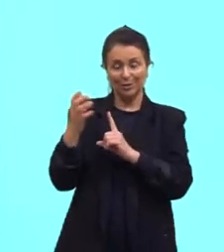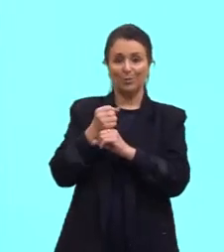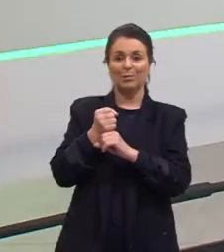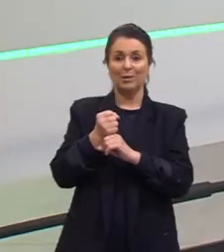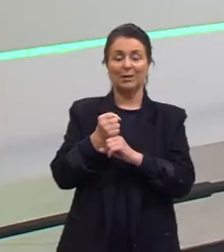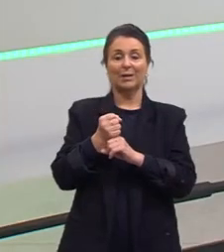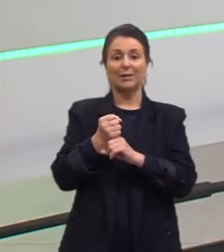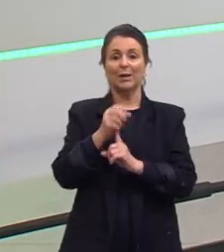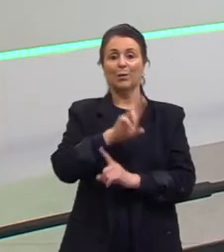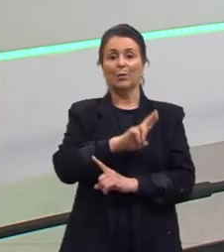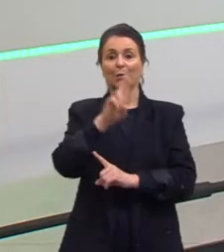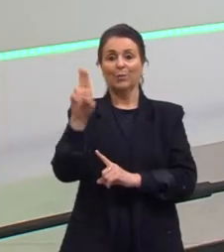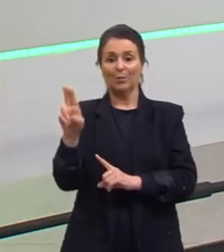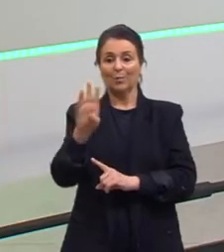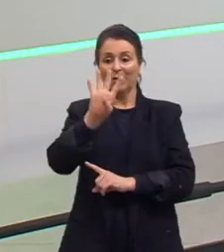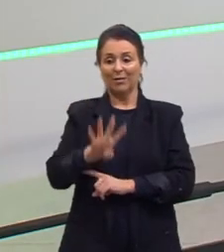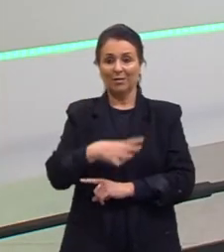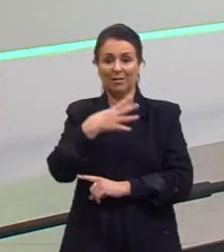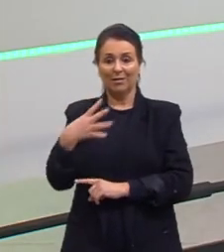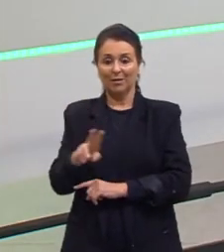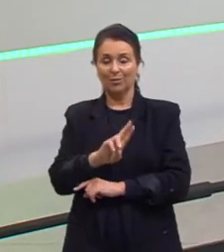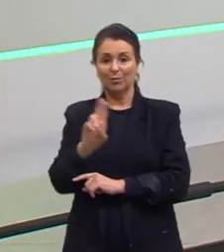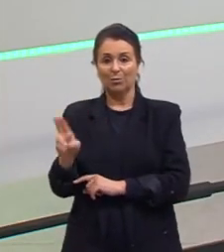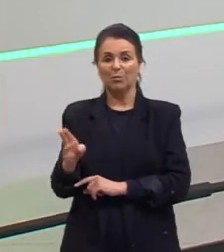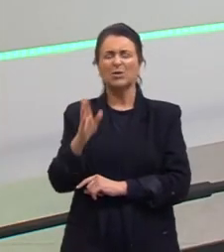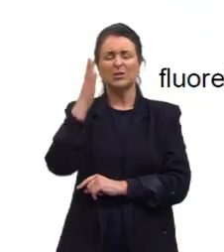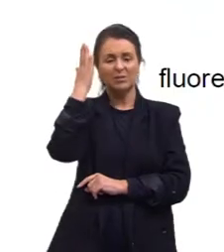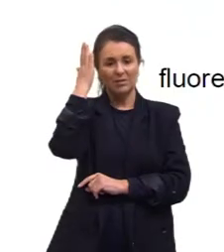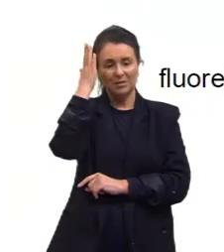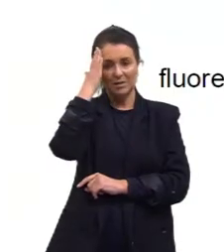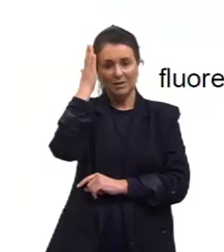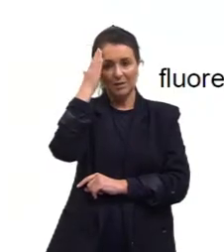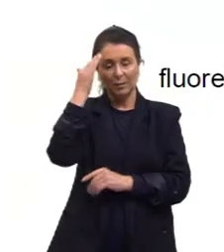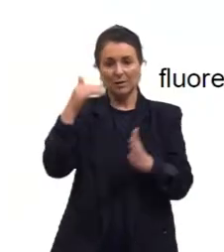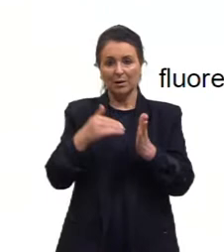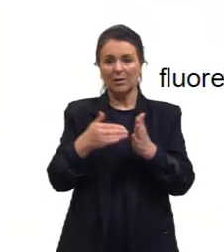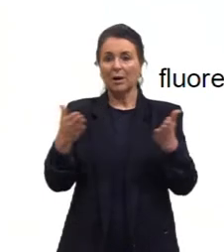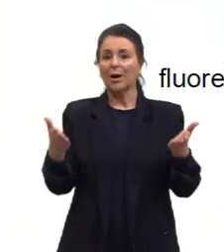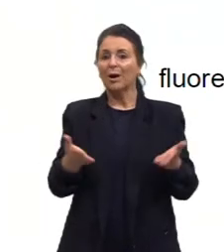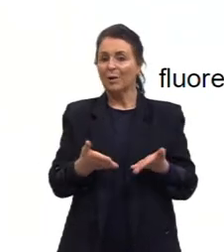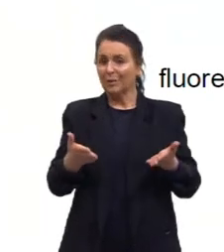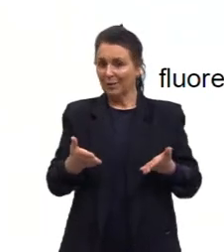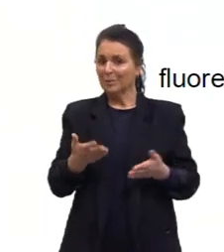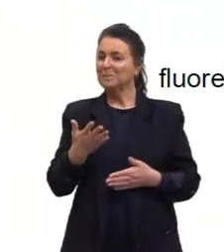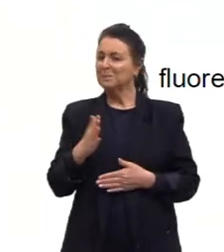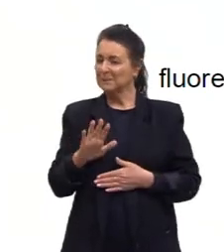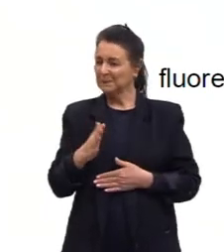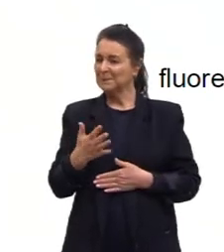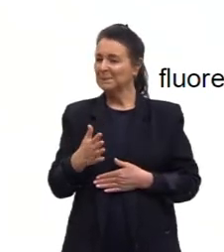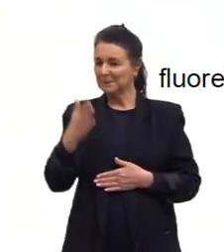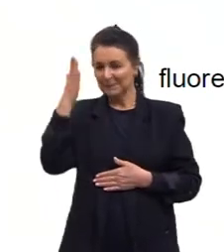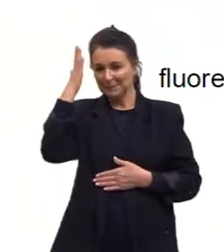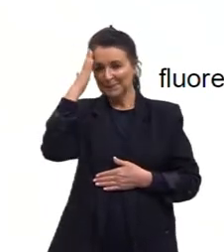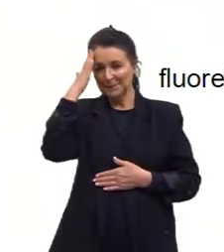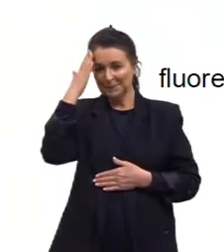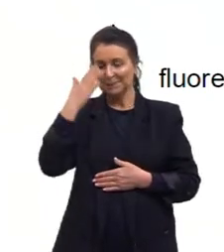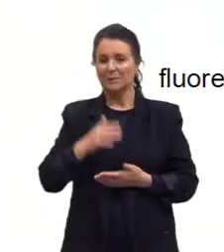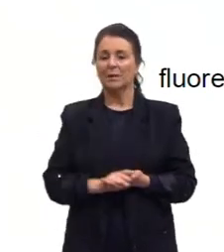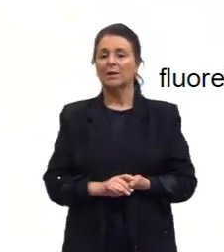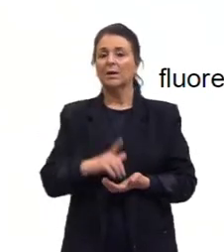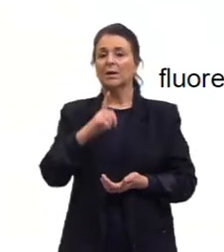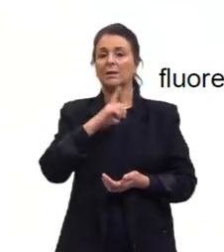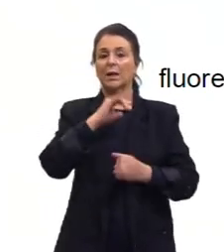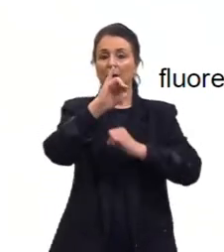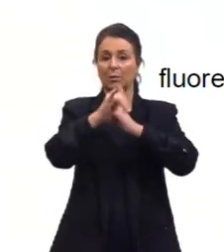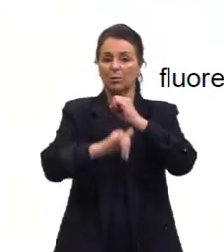de nomenclatura né a gente sabe exatamente até agora tem que saber mais ou menos quanto eu tenho um